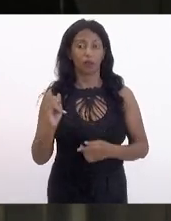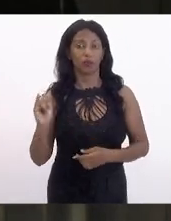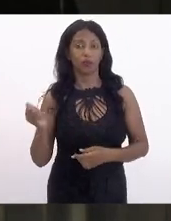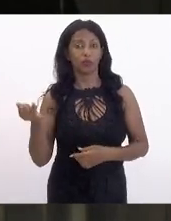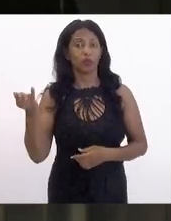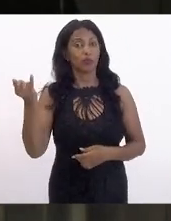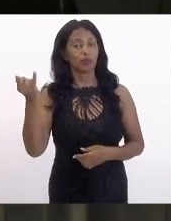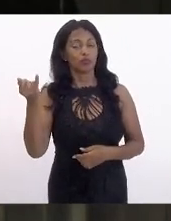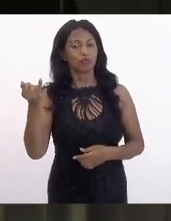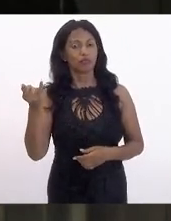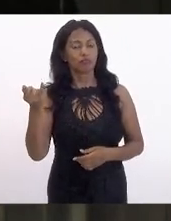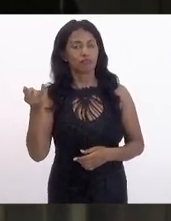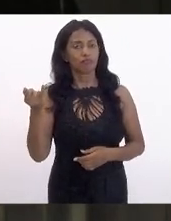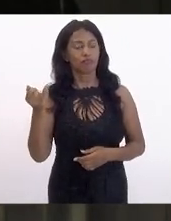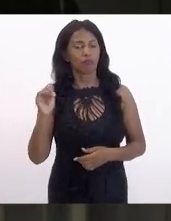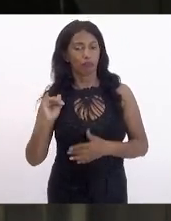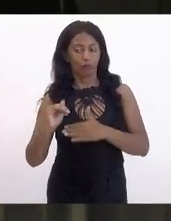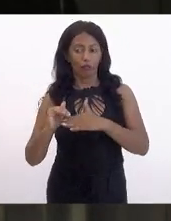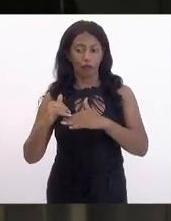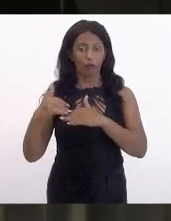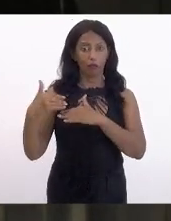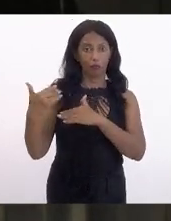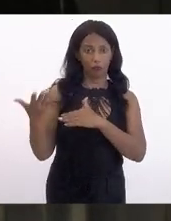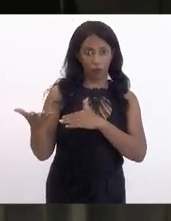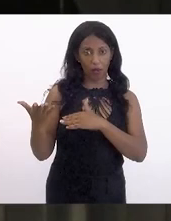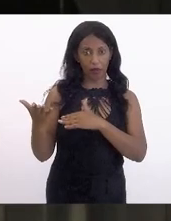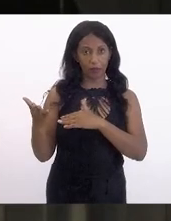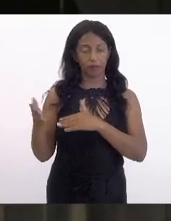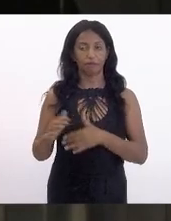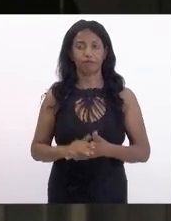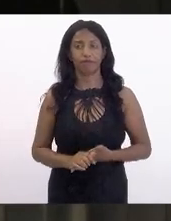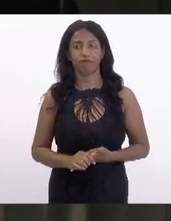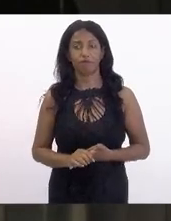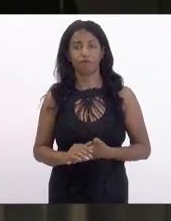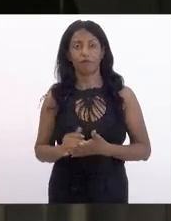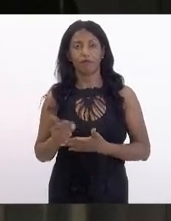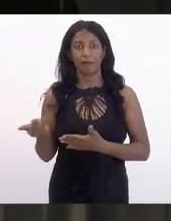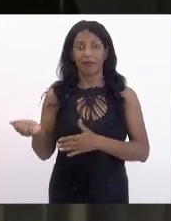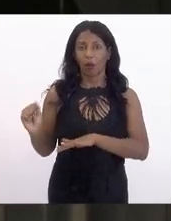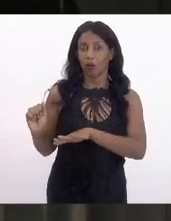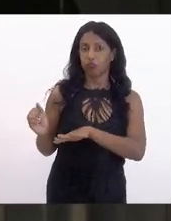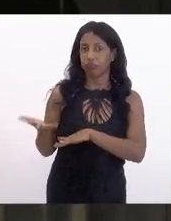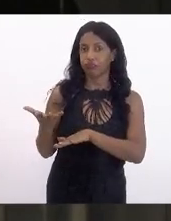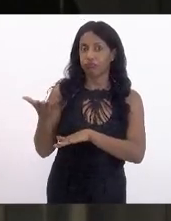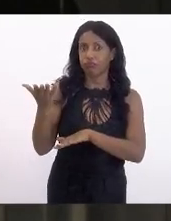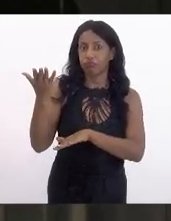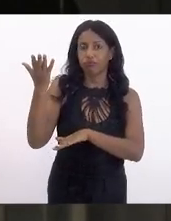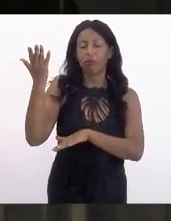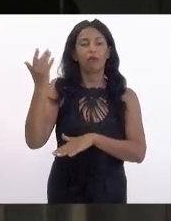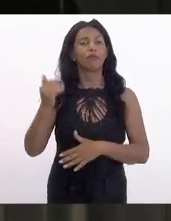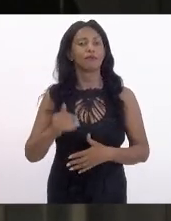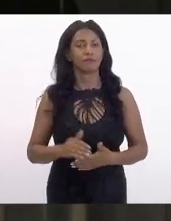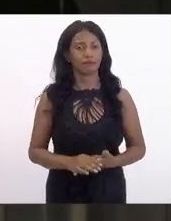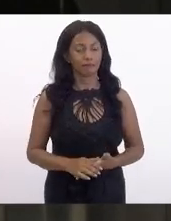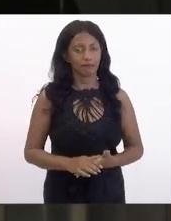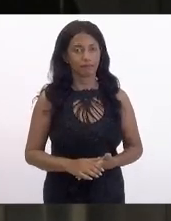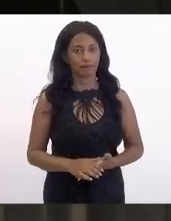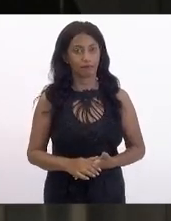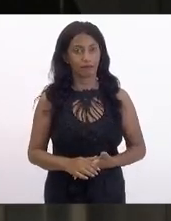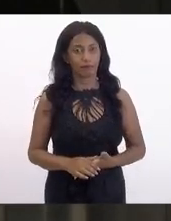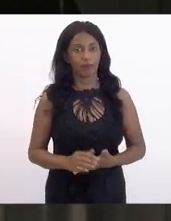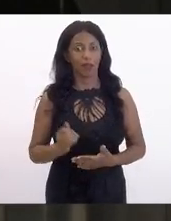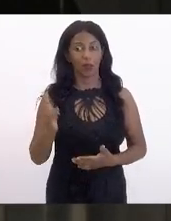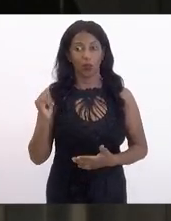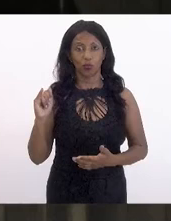juros no mercado Deputado Ratinho estão exorbitantes a